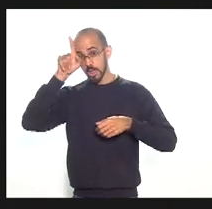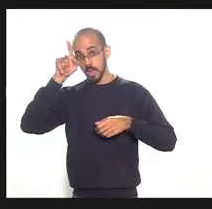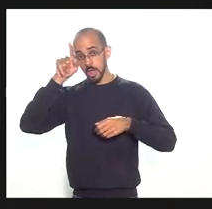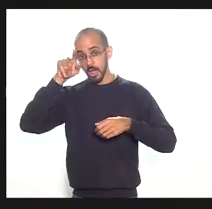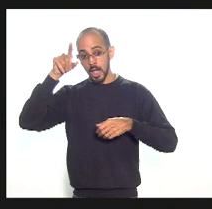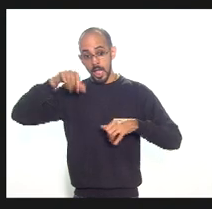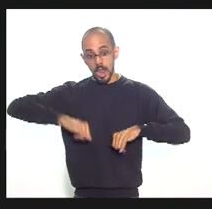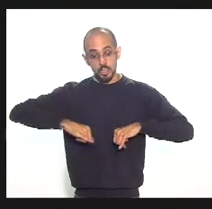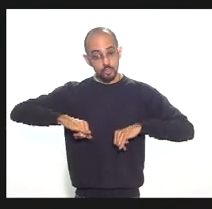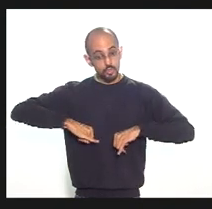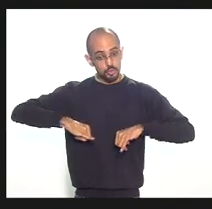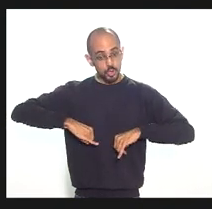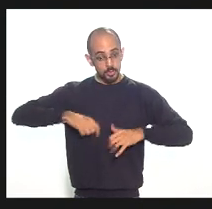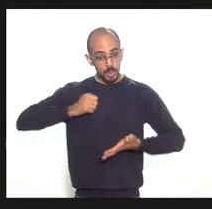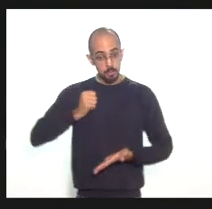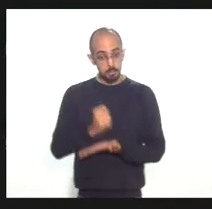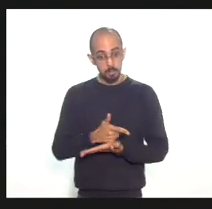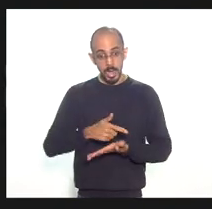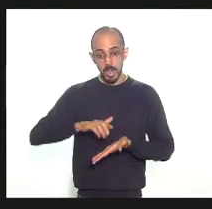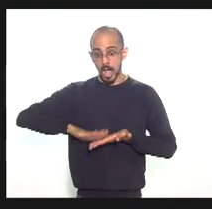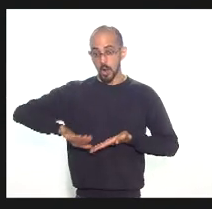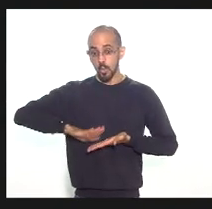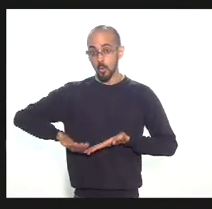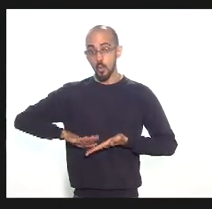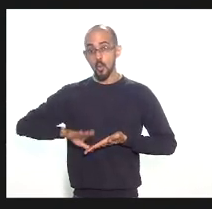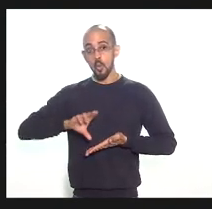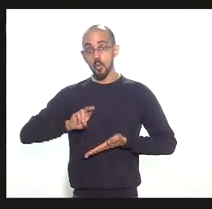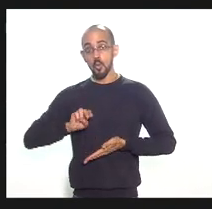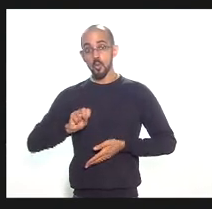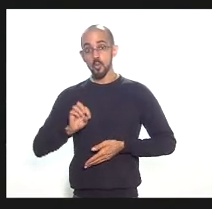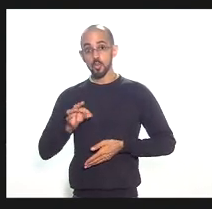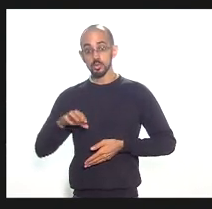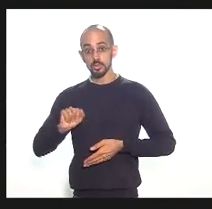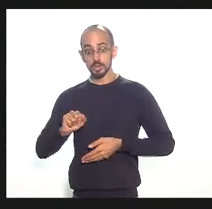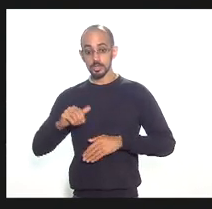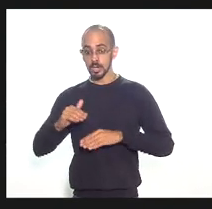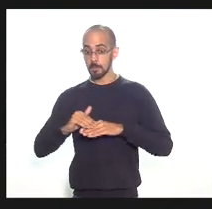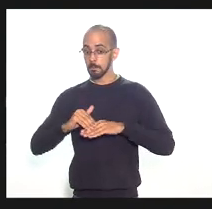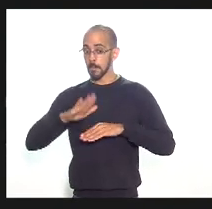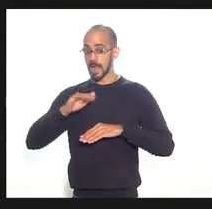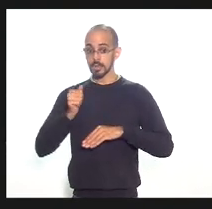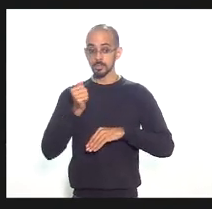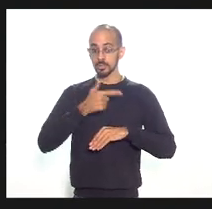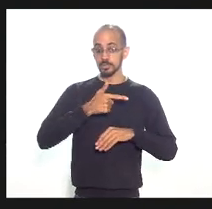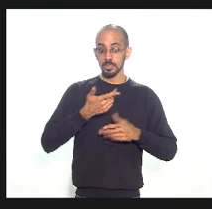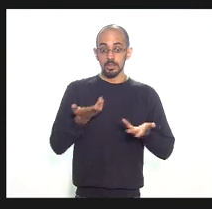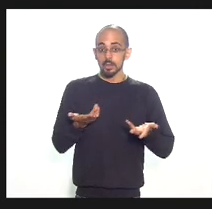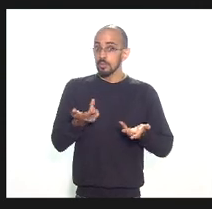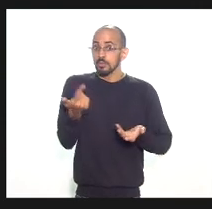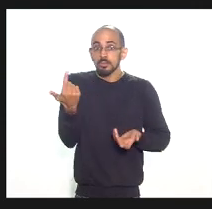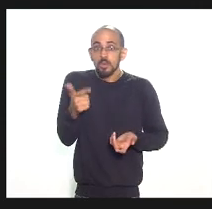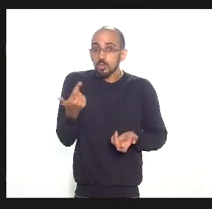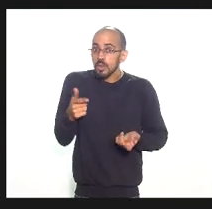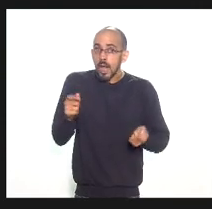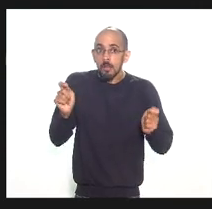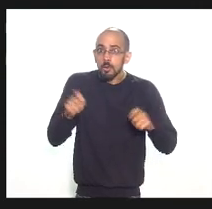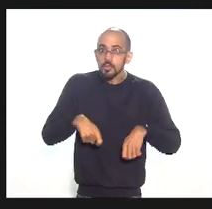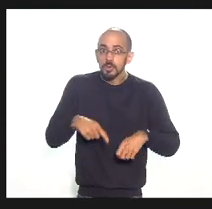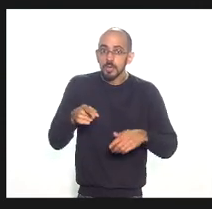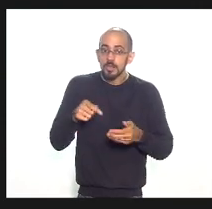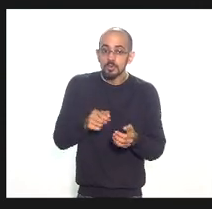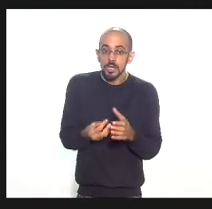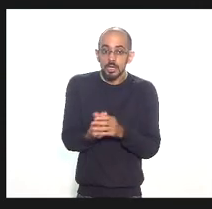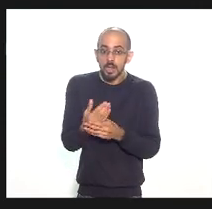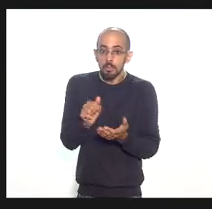sofre uma sanção que é pagar as custas processuais que passam a ser devidas. Então, não tem cabimento algum você criar uma